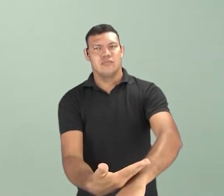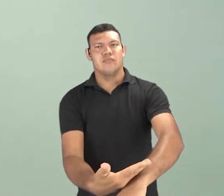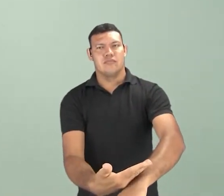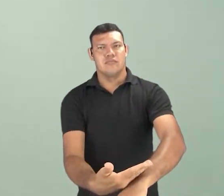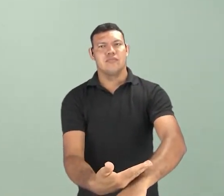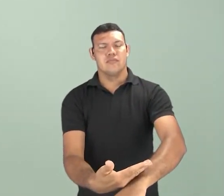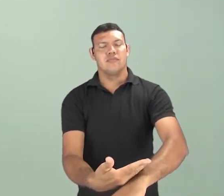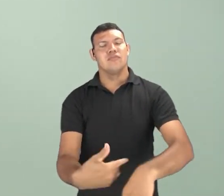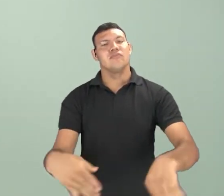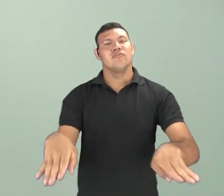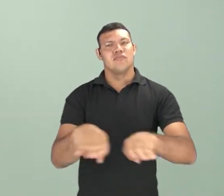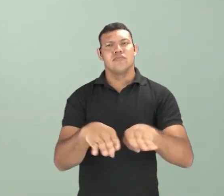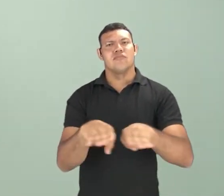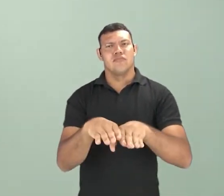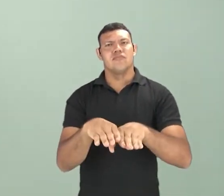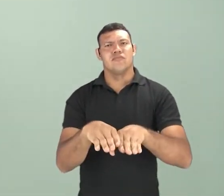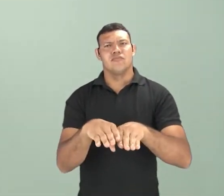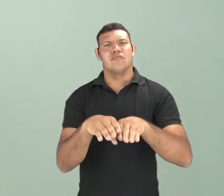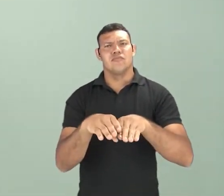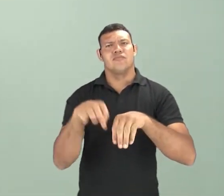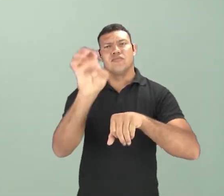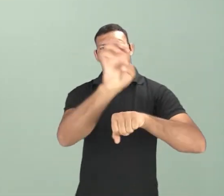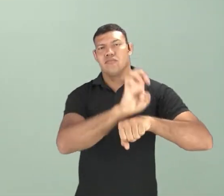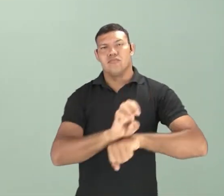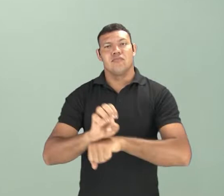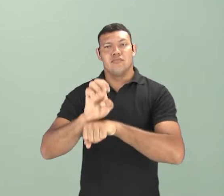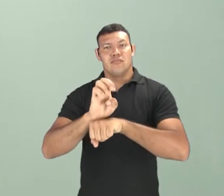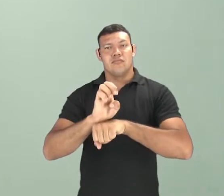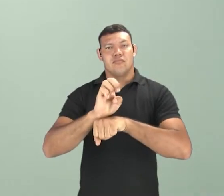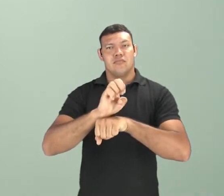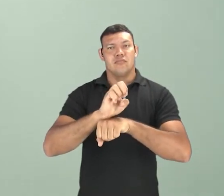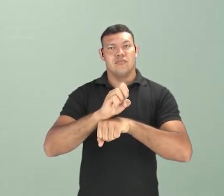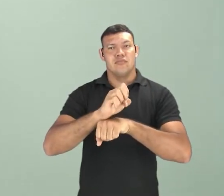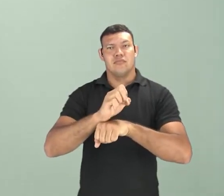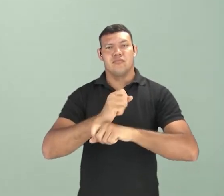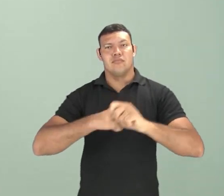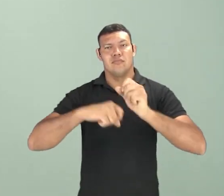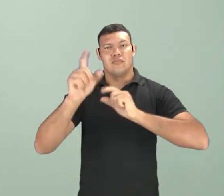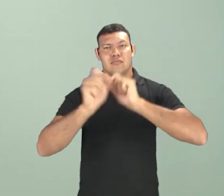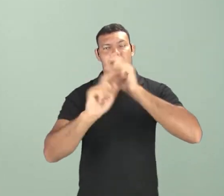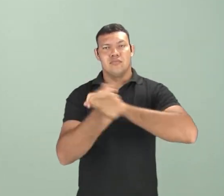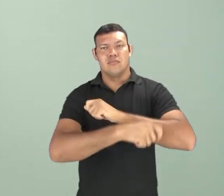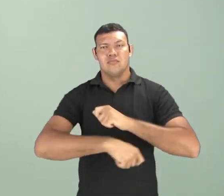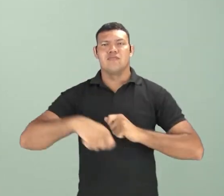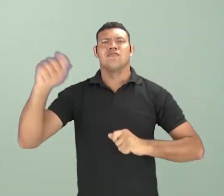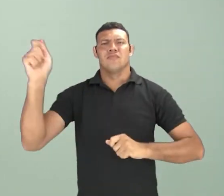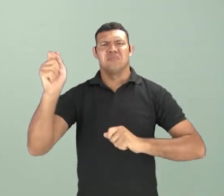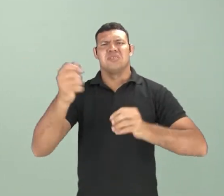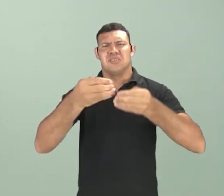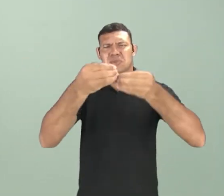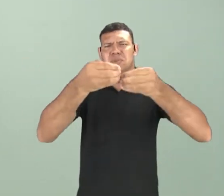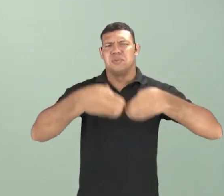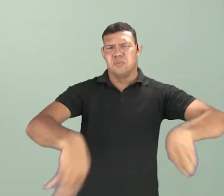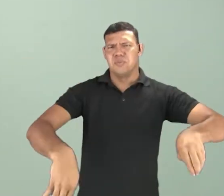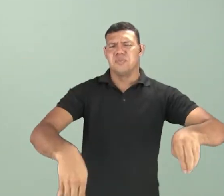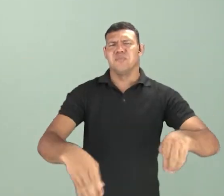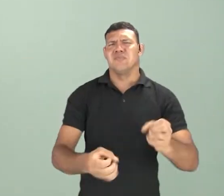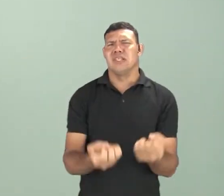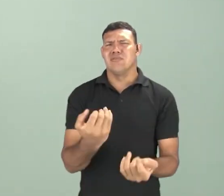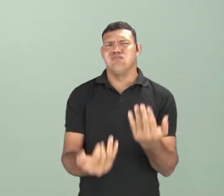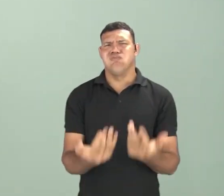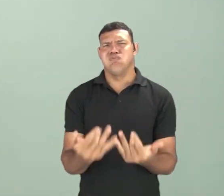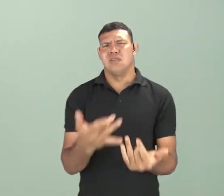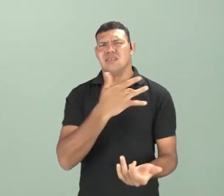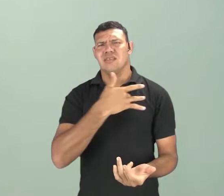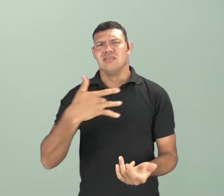assim, de uma forma bem grande, né, o estado do Acre. Então, com certeza, as queimadas, elas são prejudiciais, principalmente à